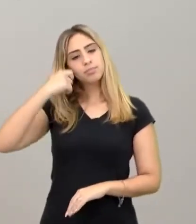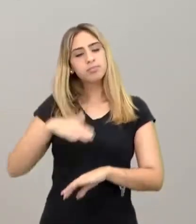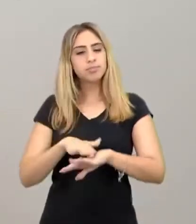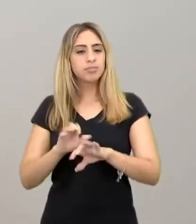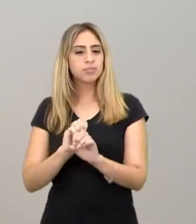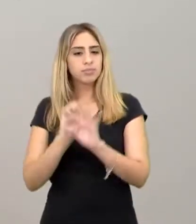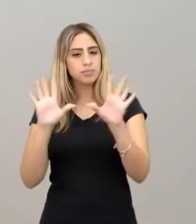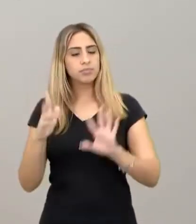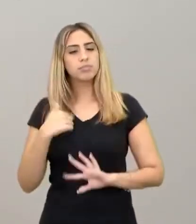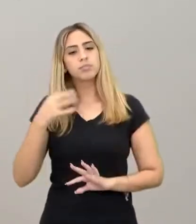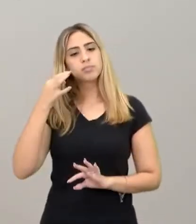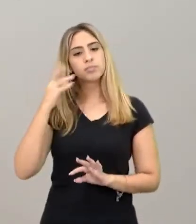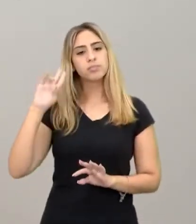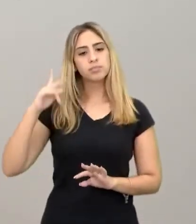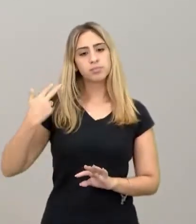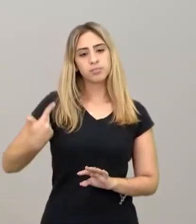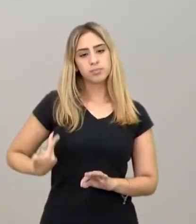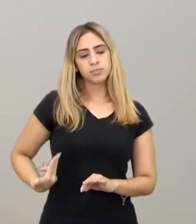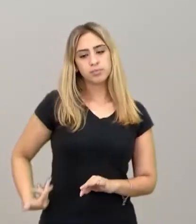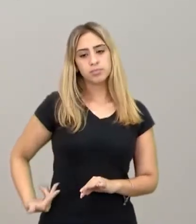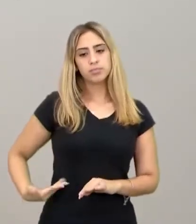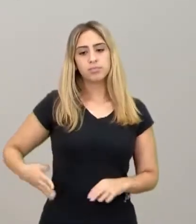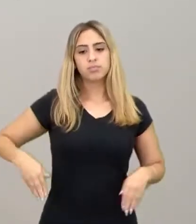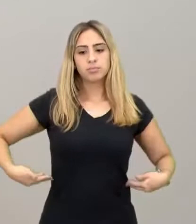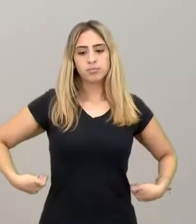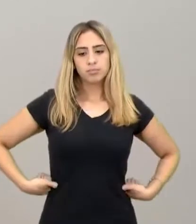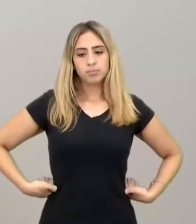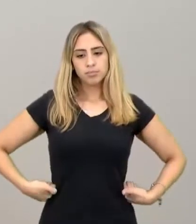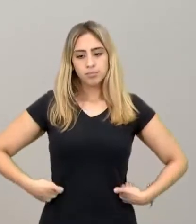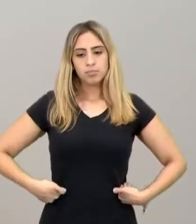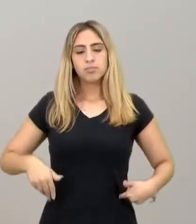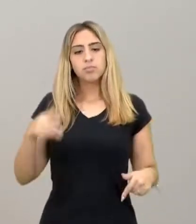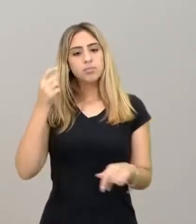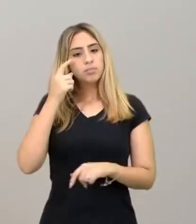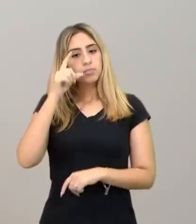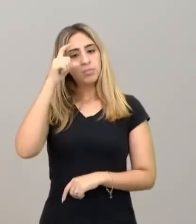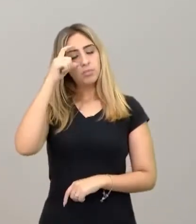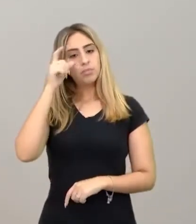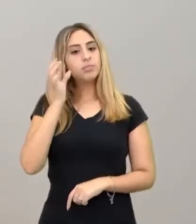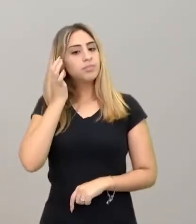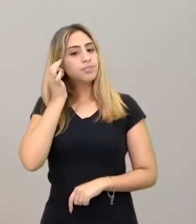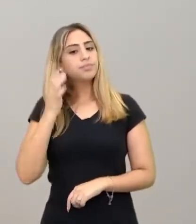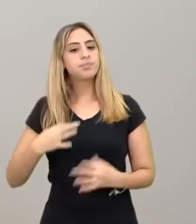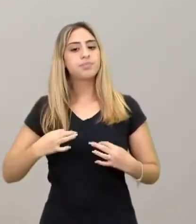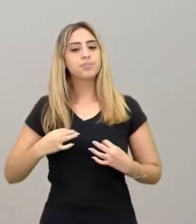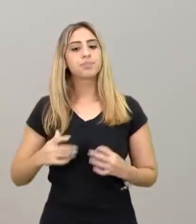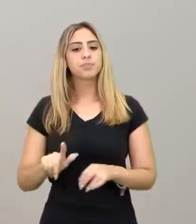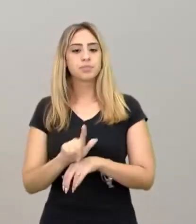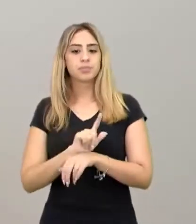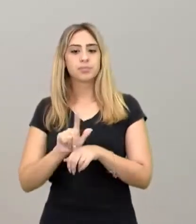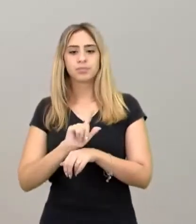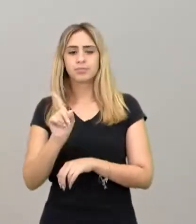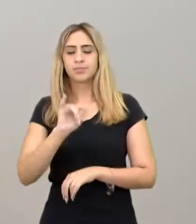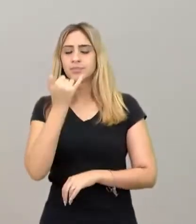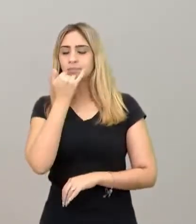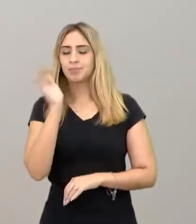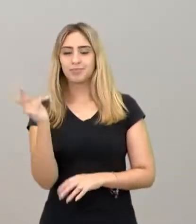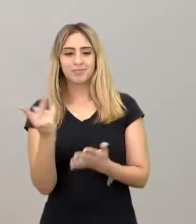clara, meu cabelo é trançado na altura da cintura, estou de óculos e brinco com uma blusa lilás. Aliás, não,